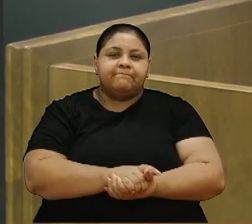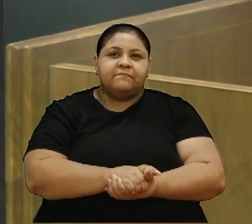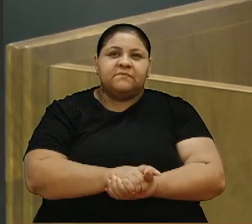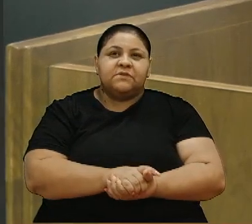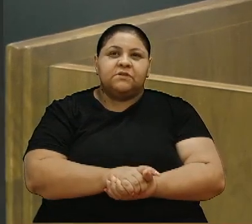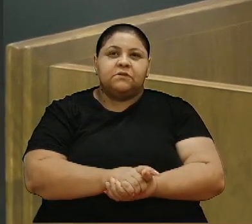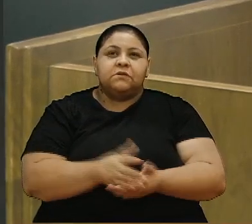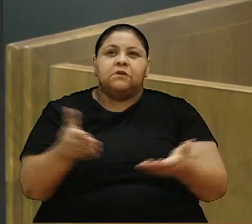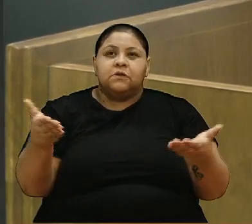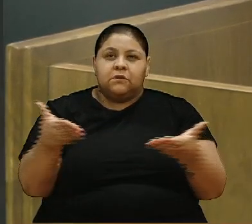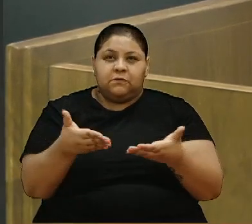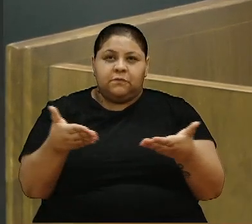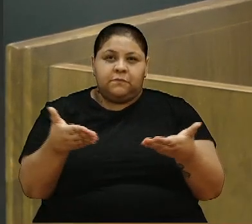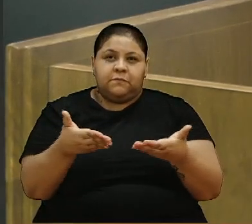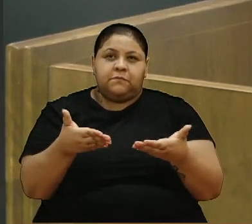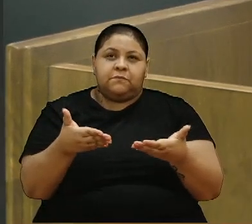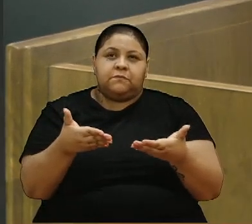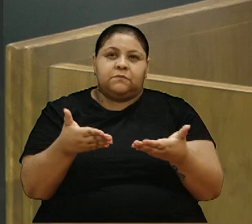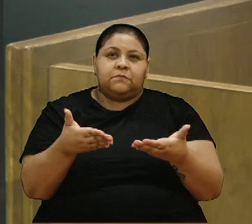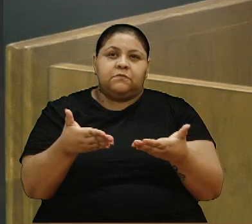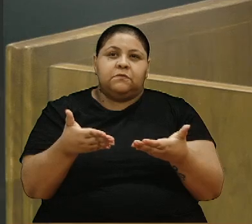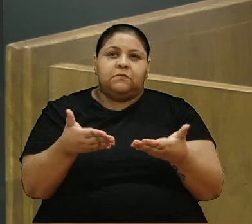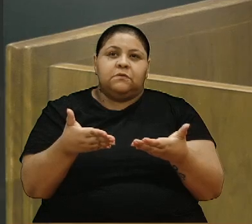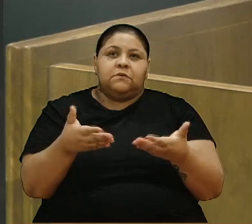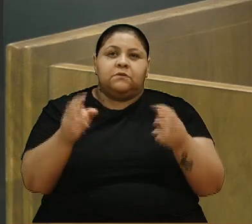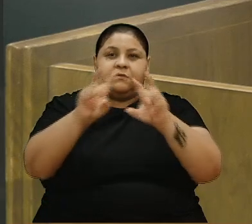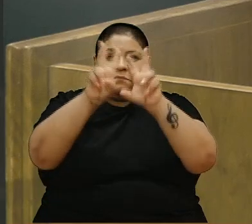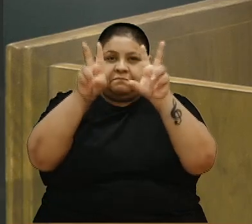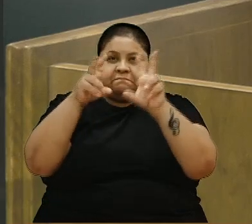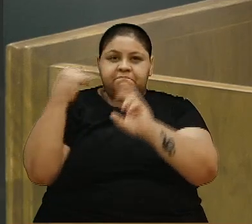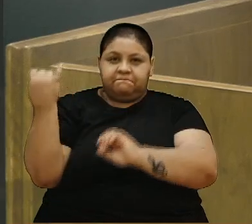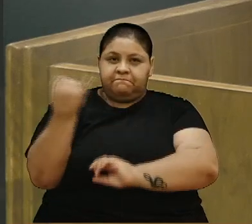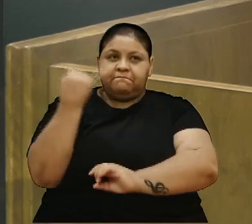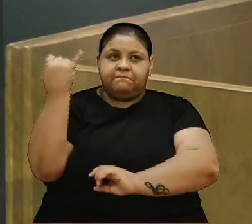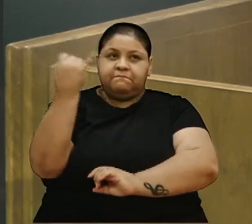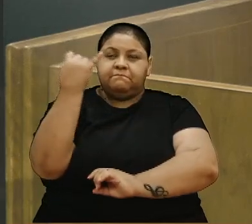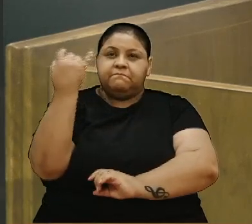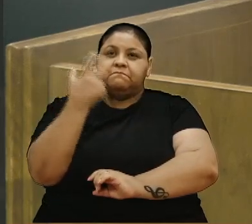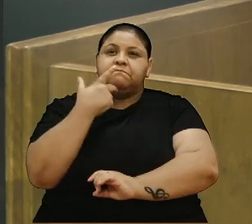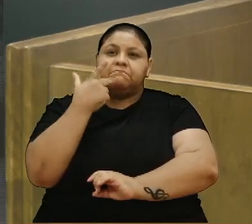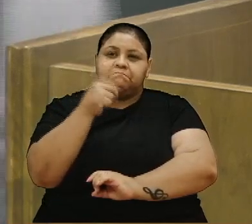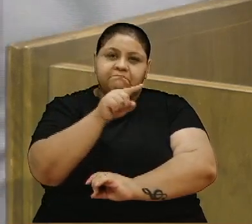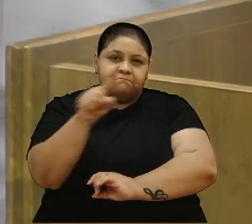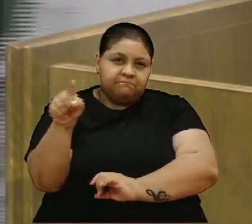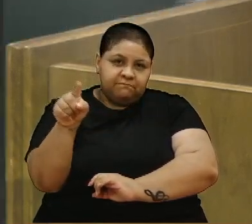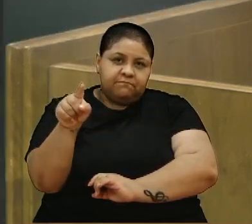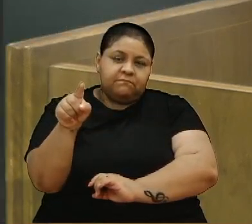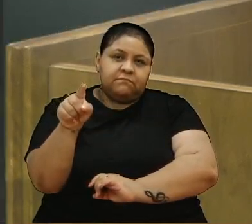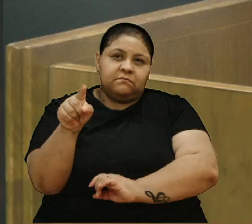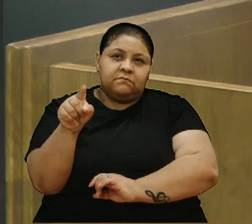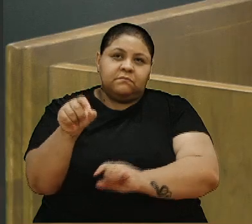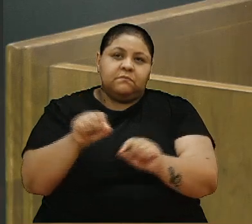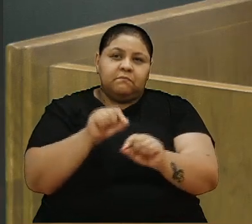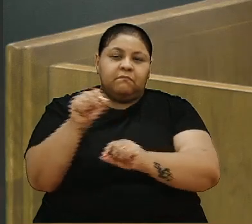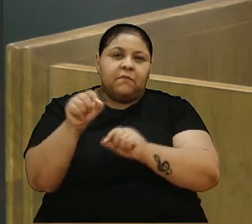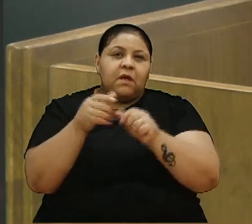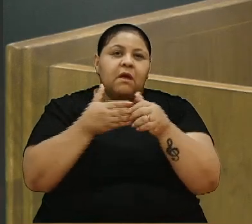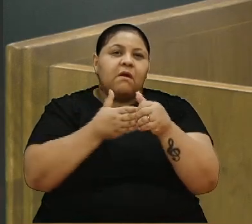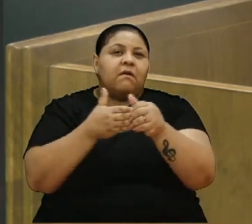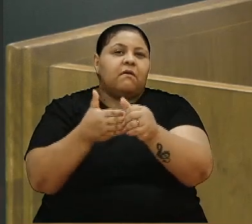então, declaração hoje, de líder para a bancada do PCdoB, senhor presidente. Um tema importante que eu quero trazer aqui, para quem nos